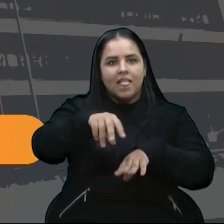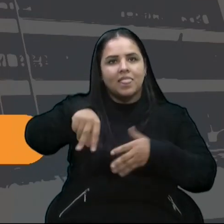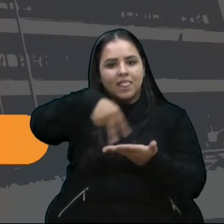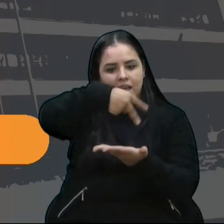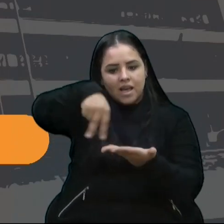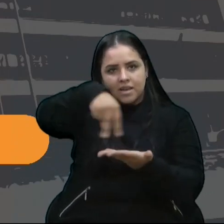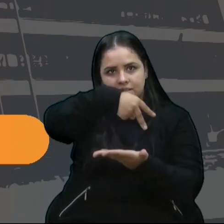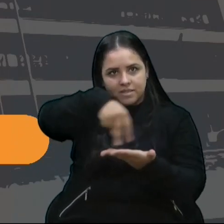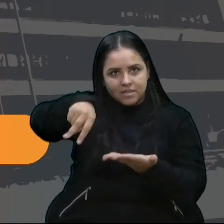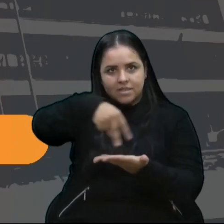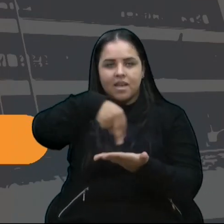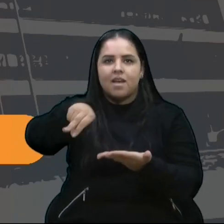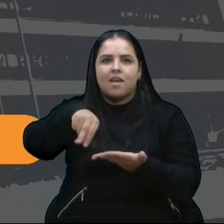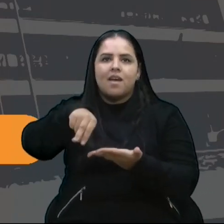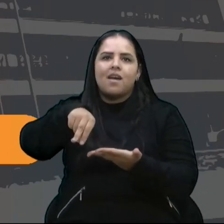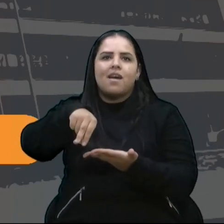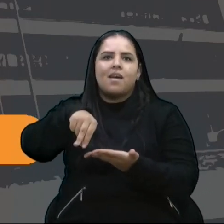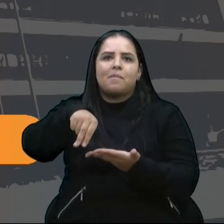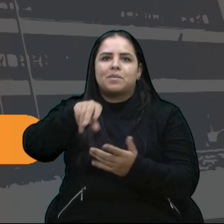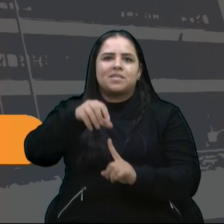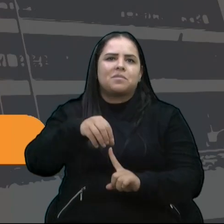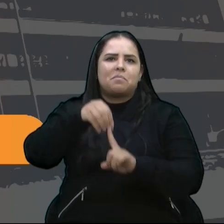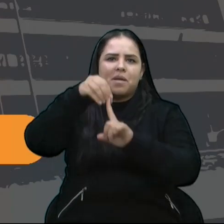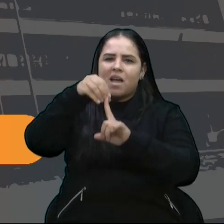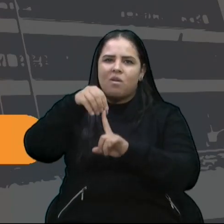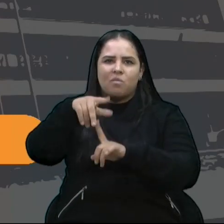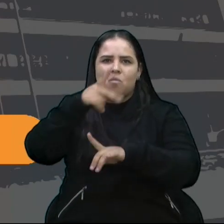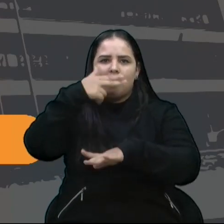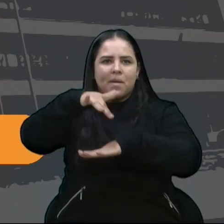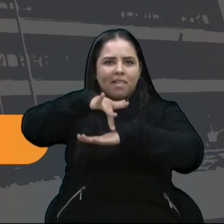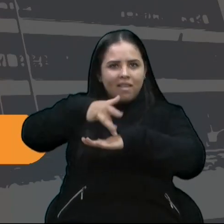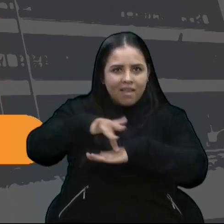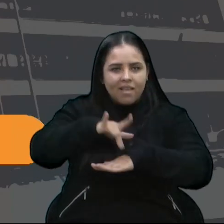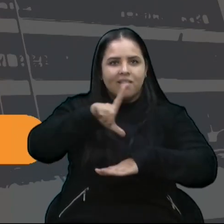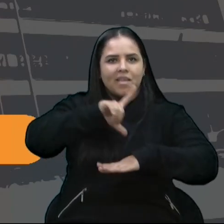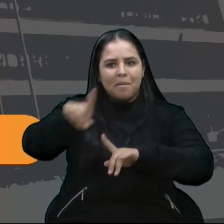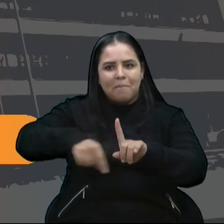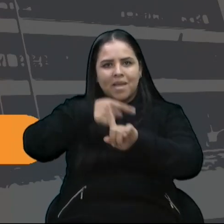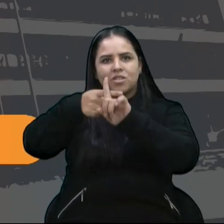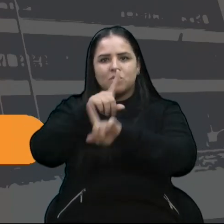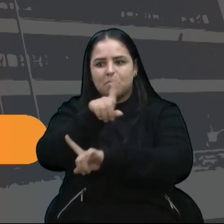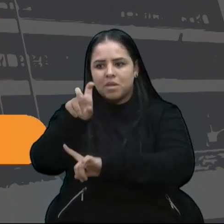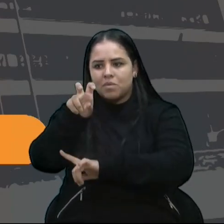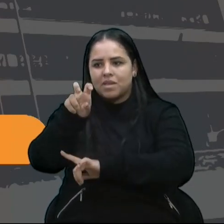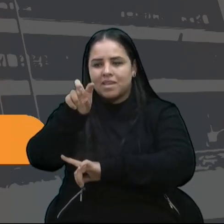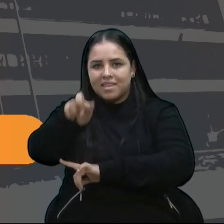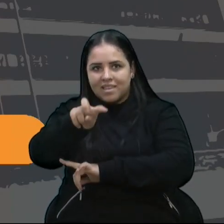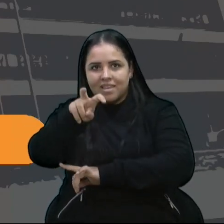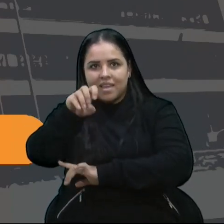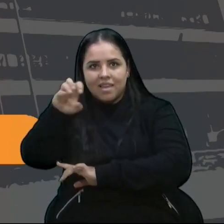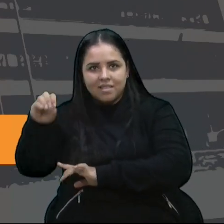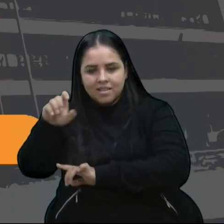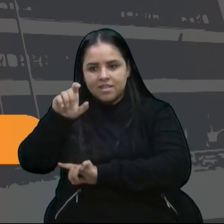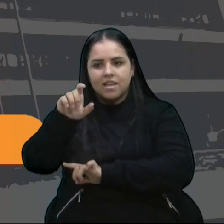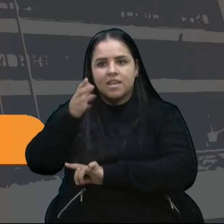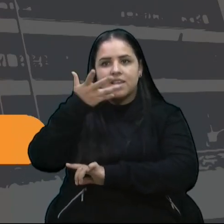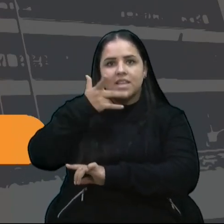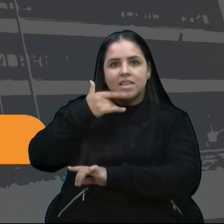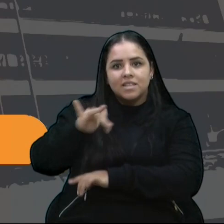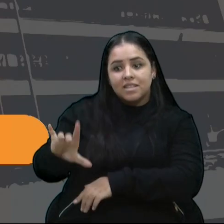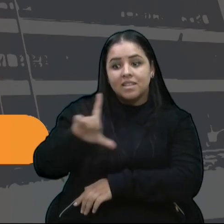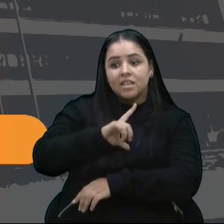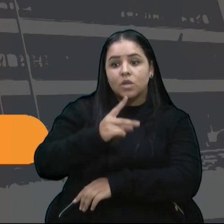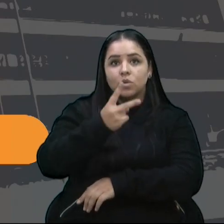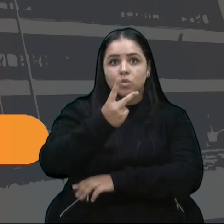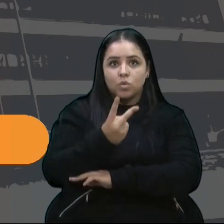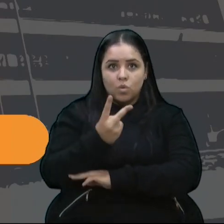dança clássica, para crianças. Já tinham capacitado mais de 1.500 crianças. Eles tinham 2 crianças que eram